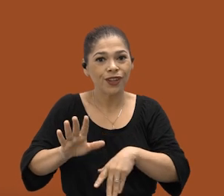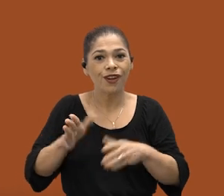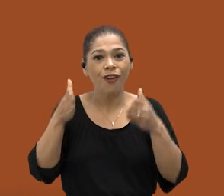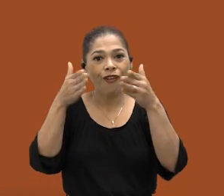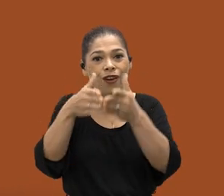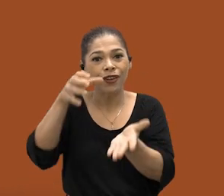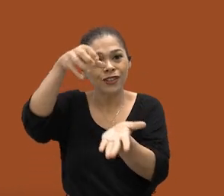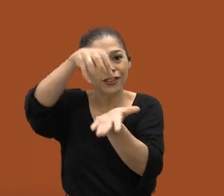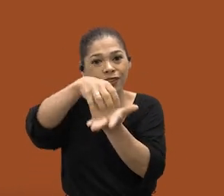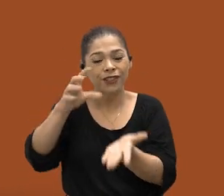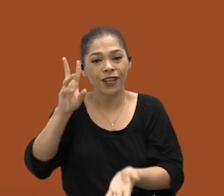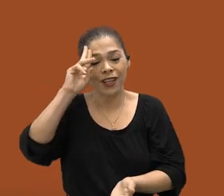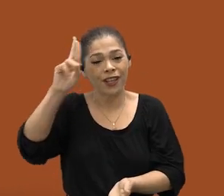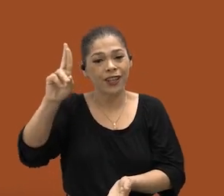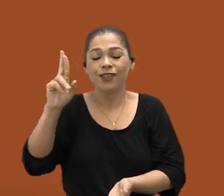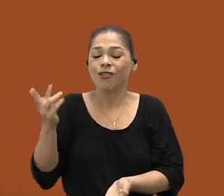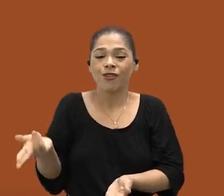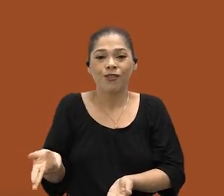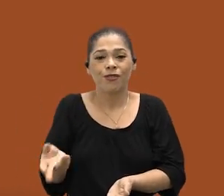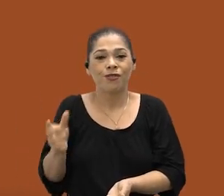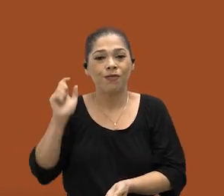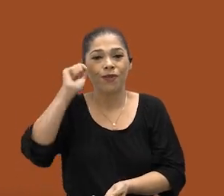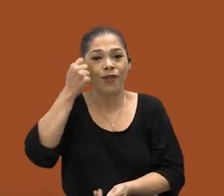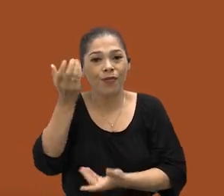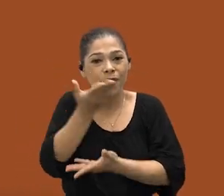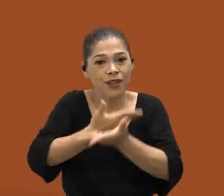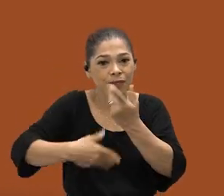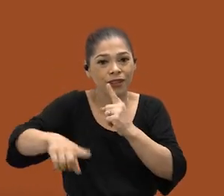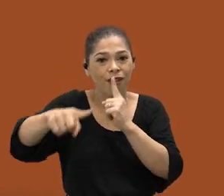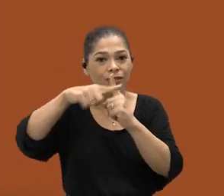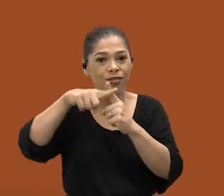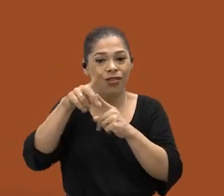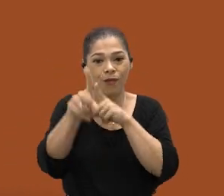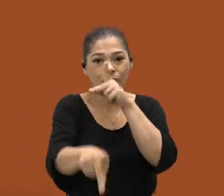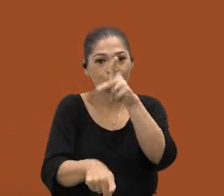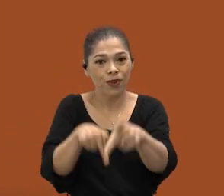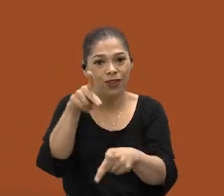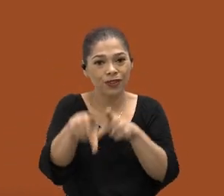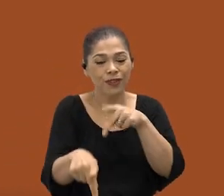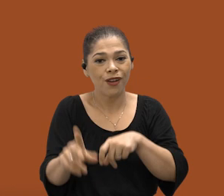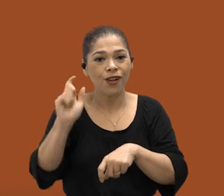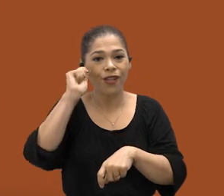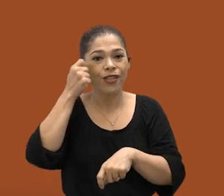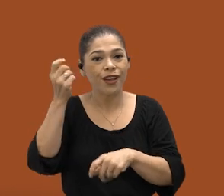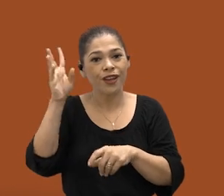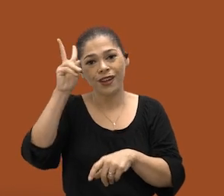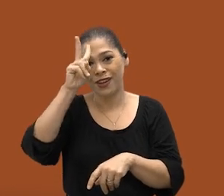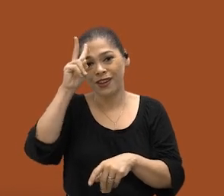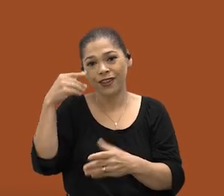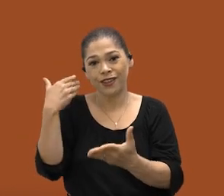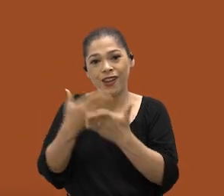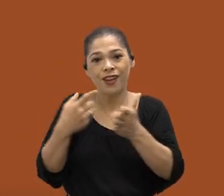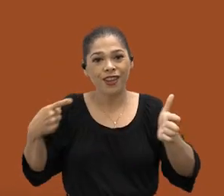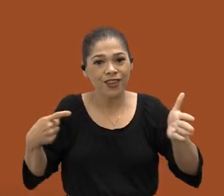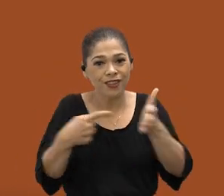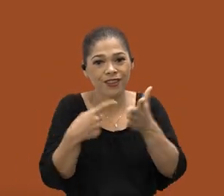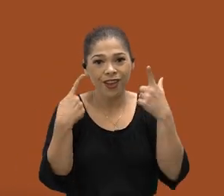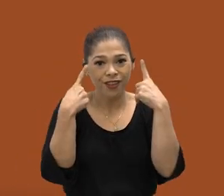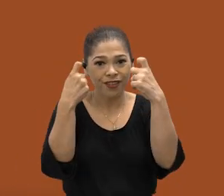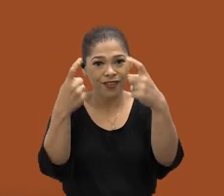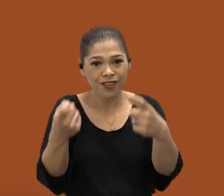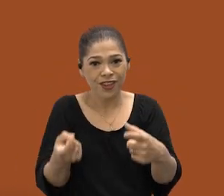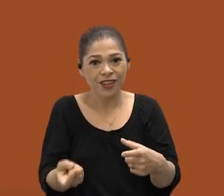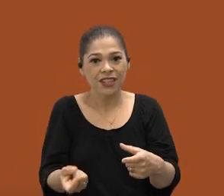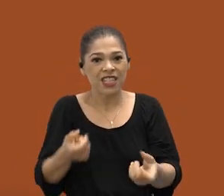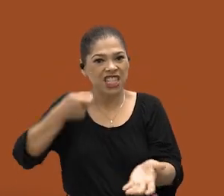afrontada uma história que procure recuperar a participação positiva da população negra na história desse país que denuncia as violências